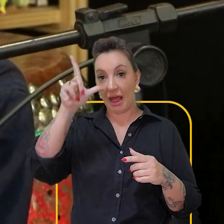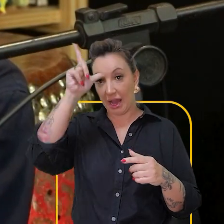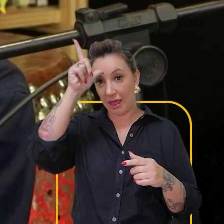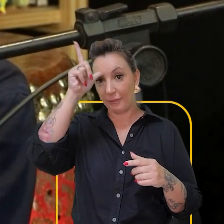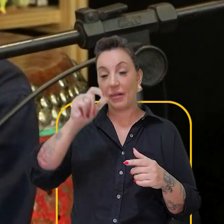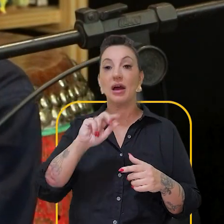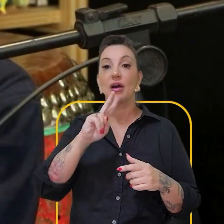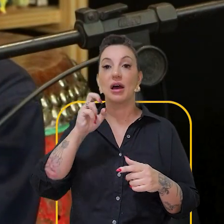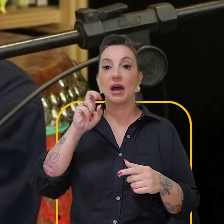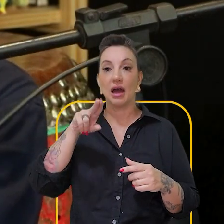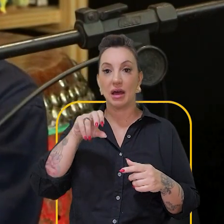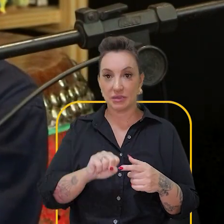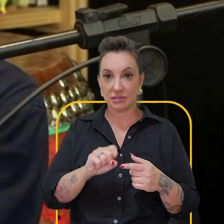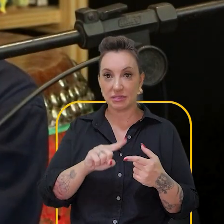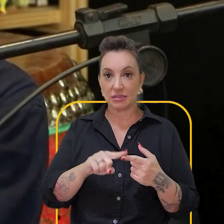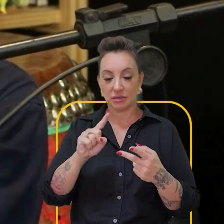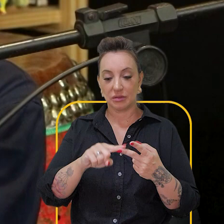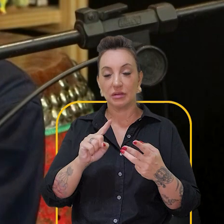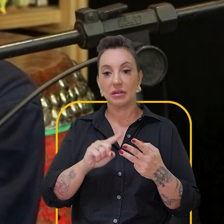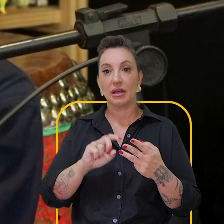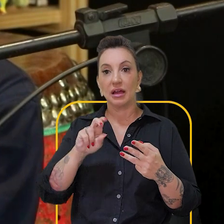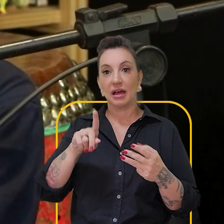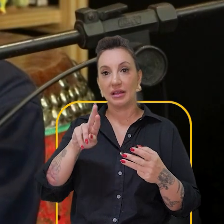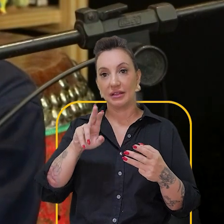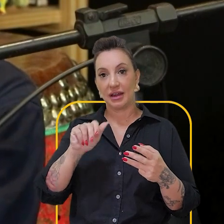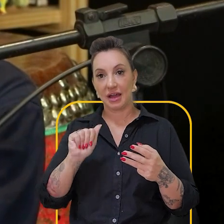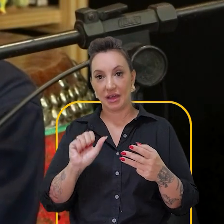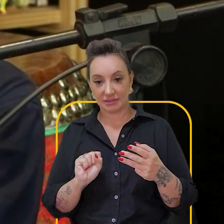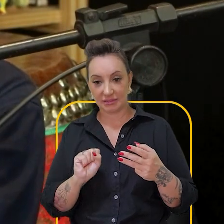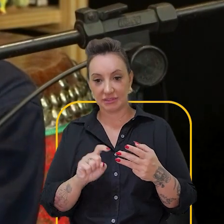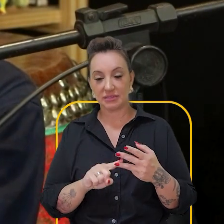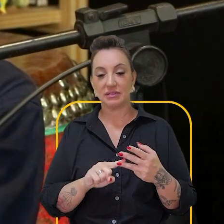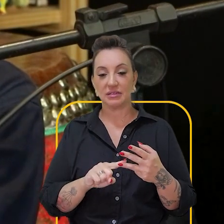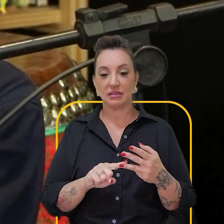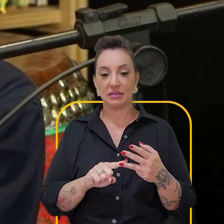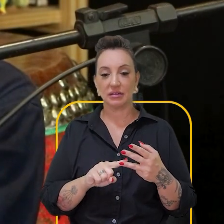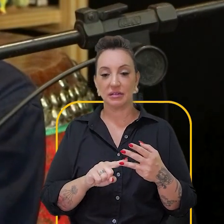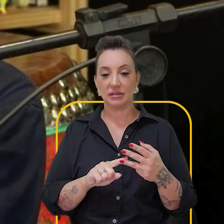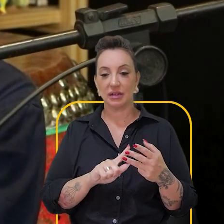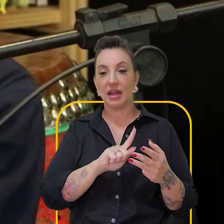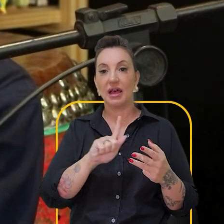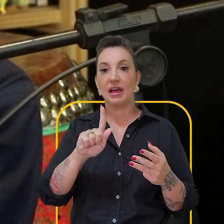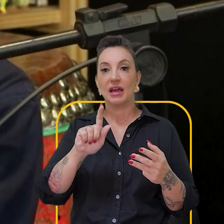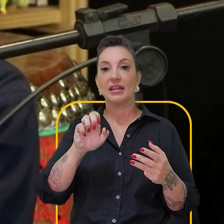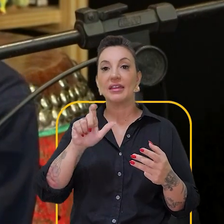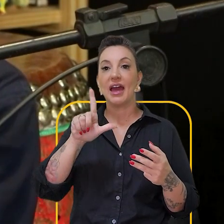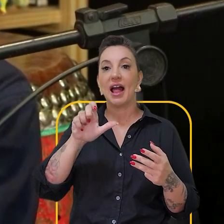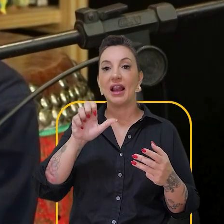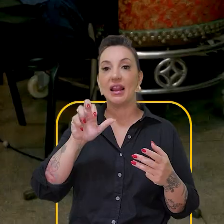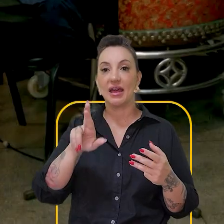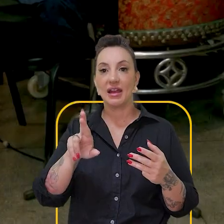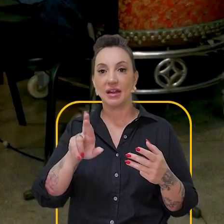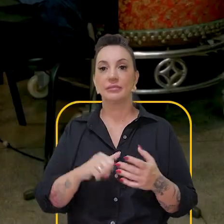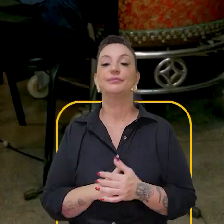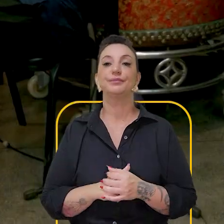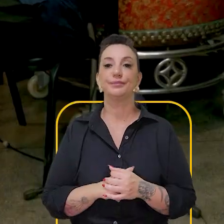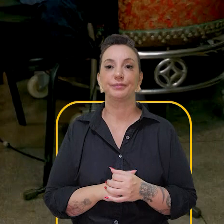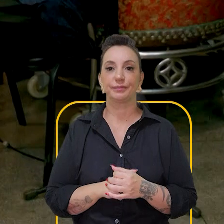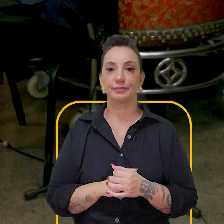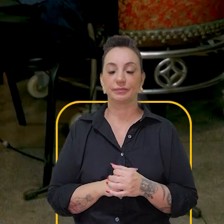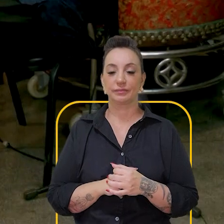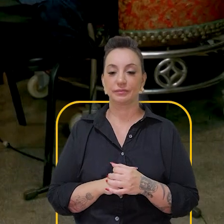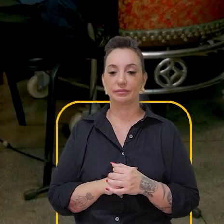Hans hamel e Andreas geller geller geller geller